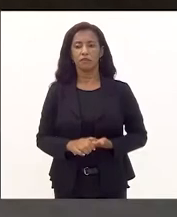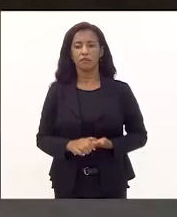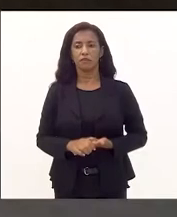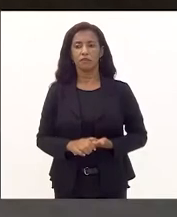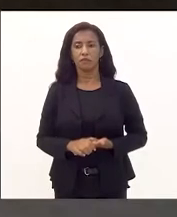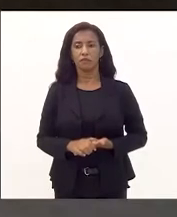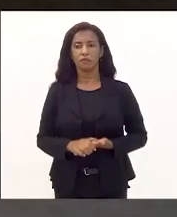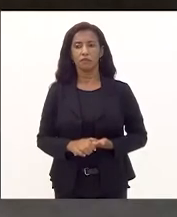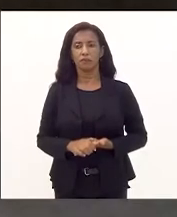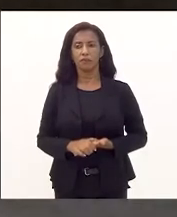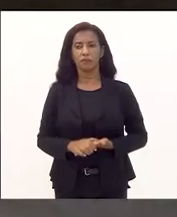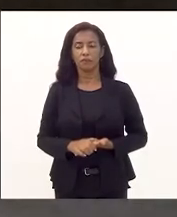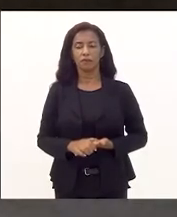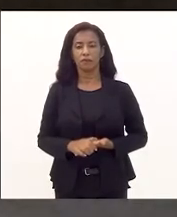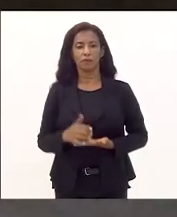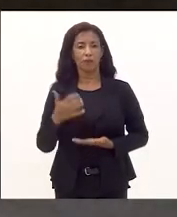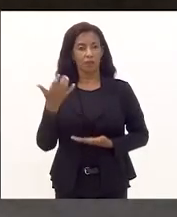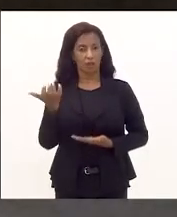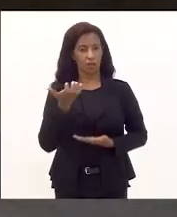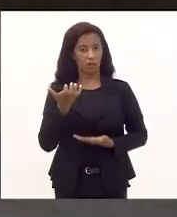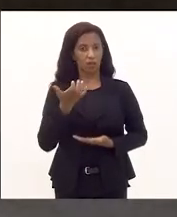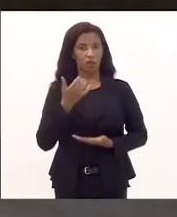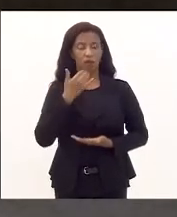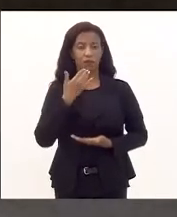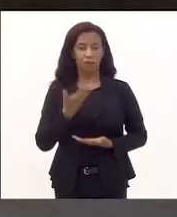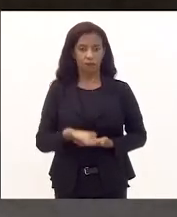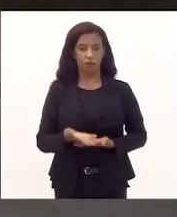eu queria sugerir